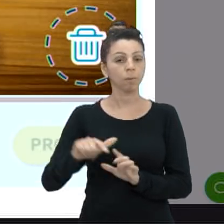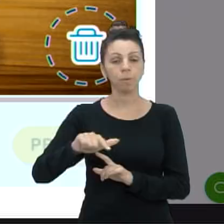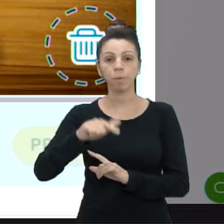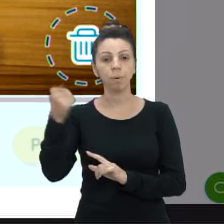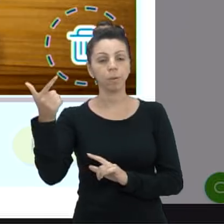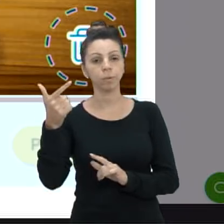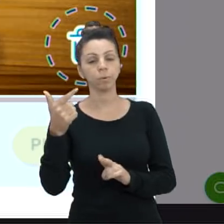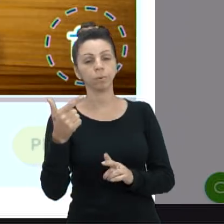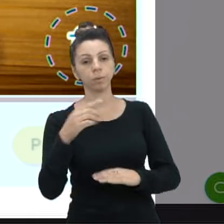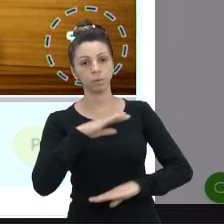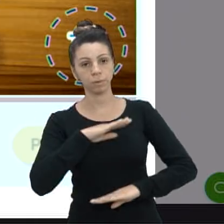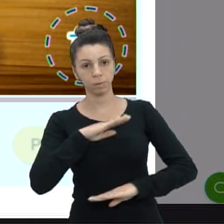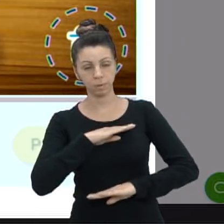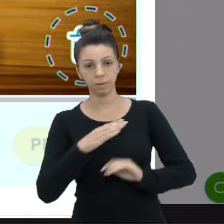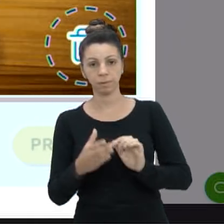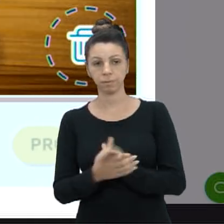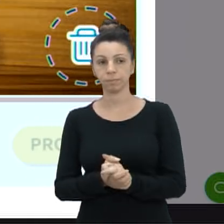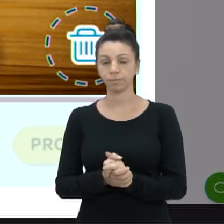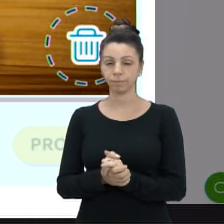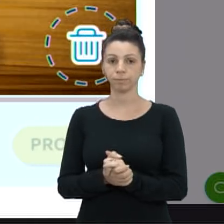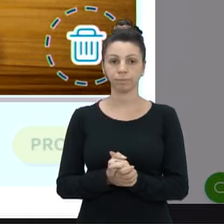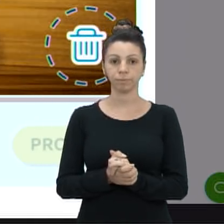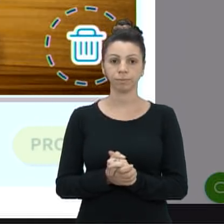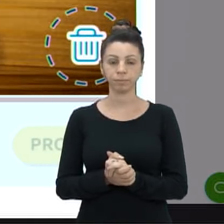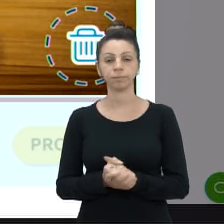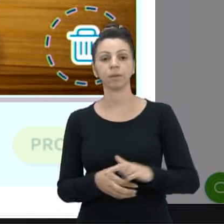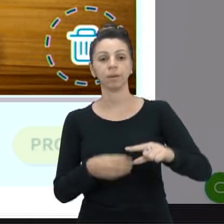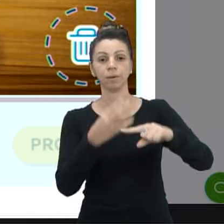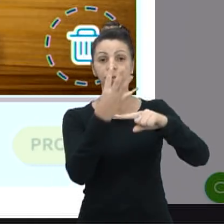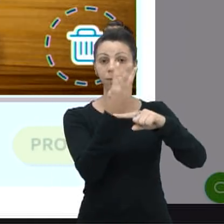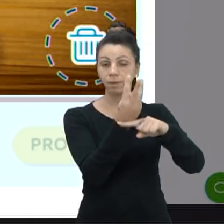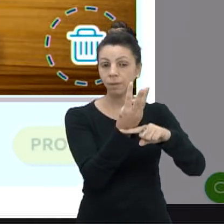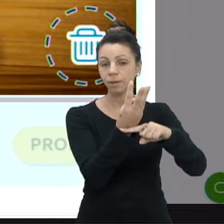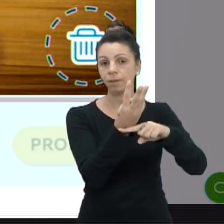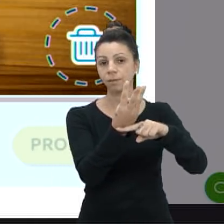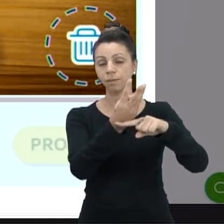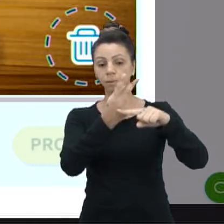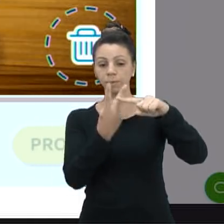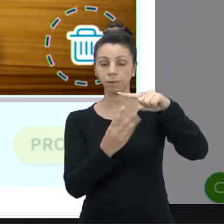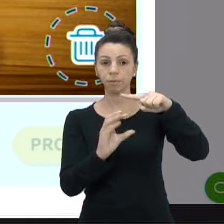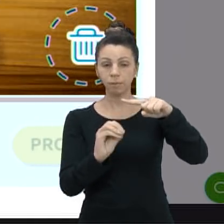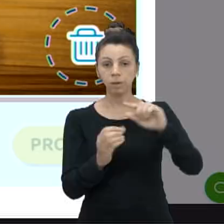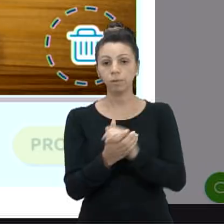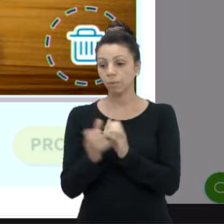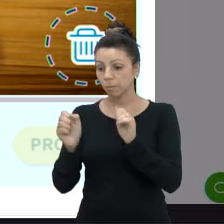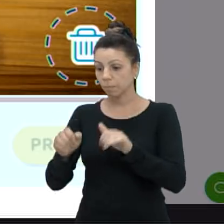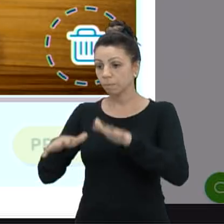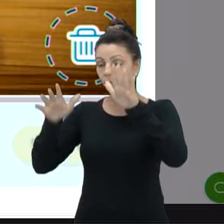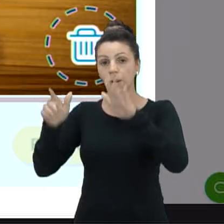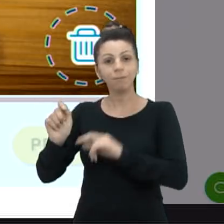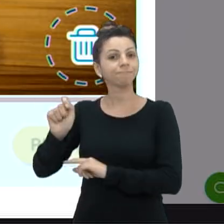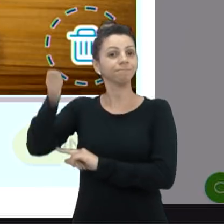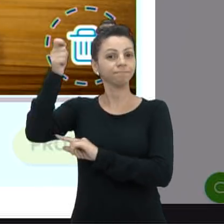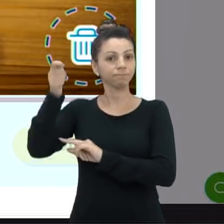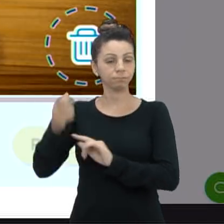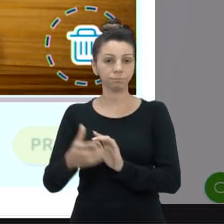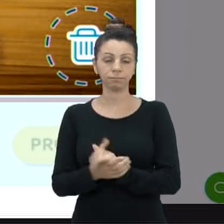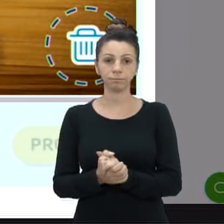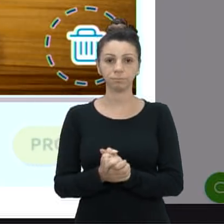problema. 3/20 de quilograma desse pó de fada. Olha o que acontece se a gente